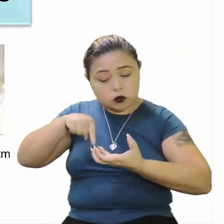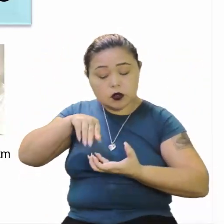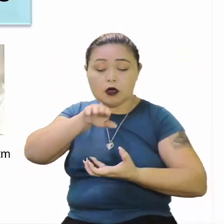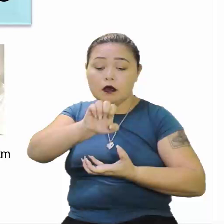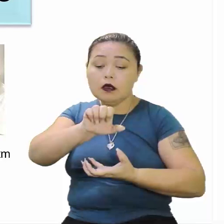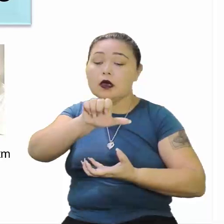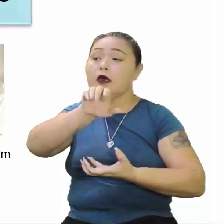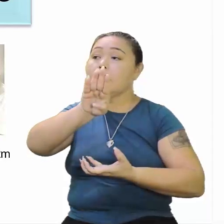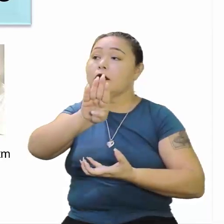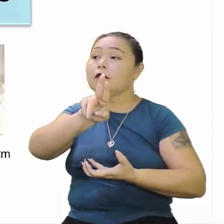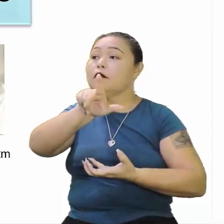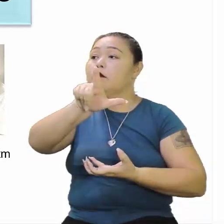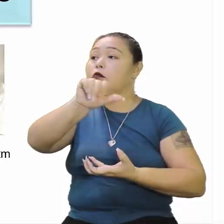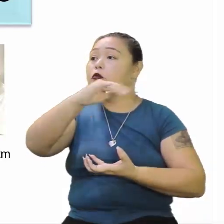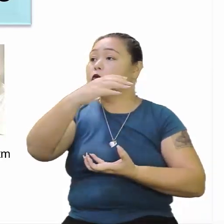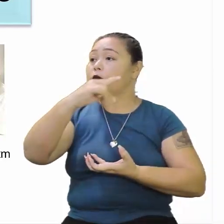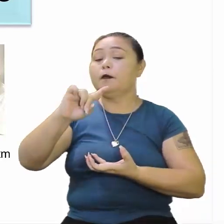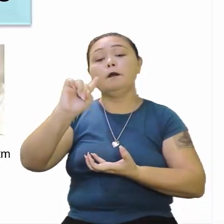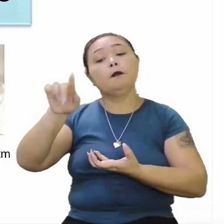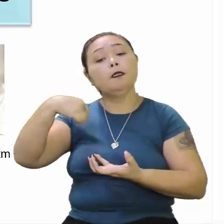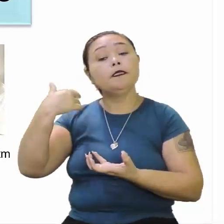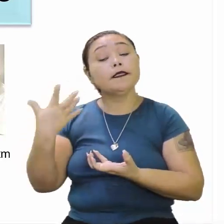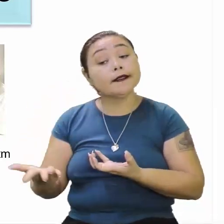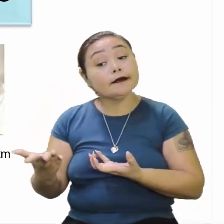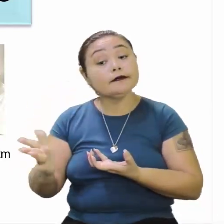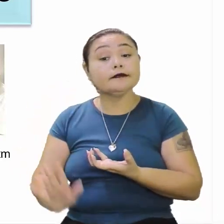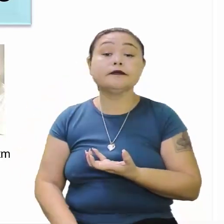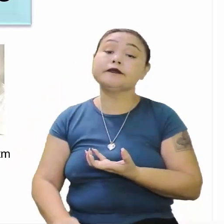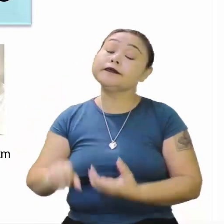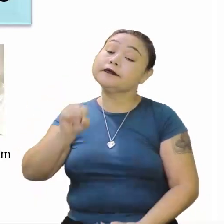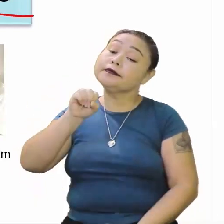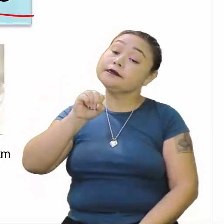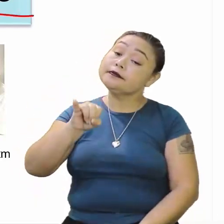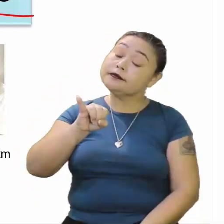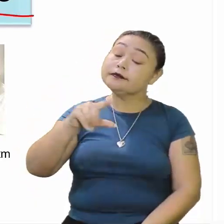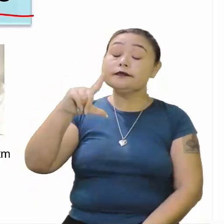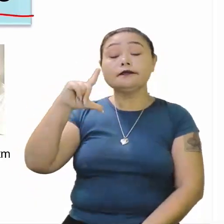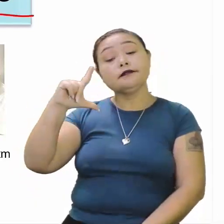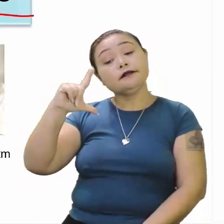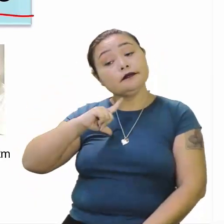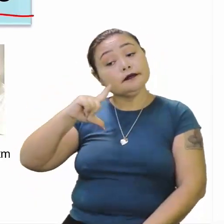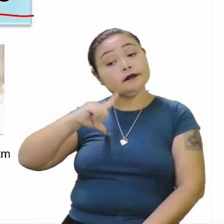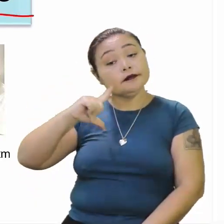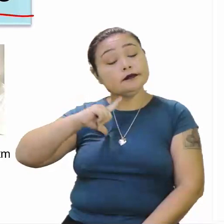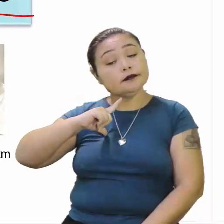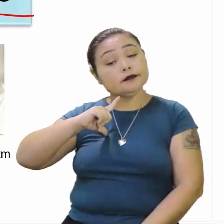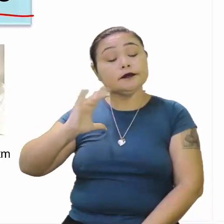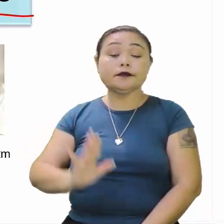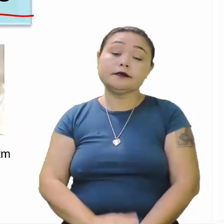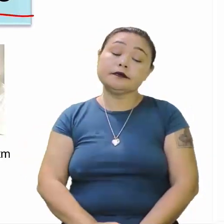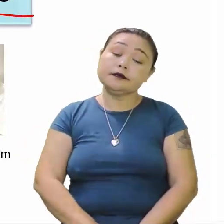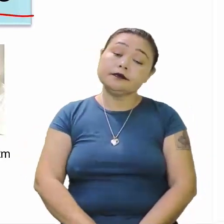de ebulição. No entanto, se você tem um